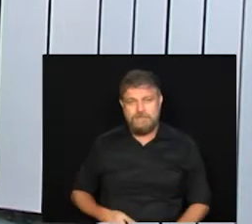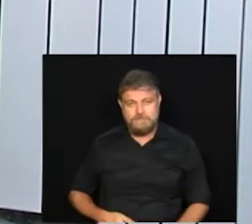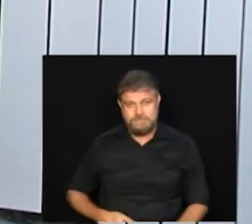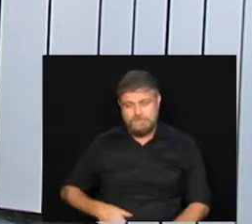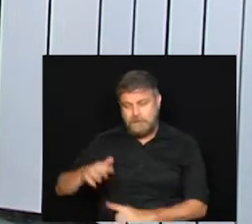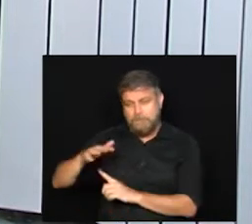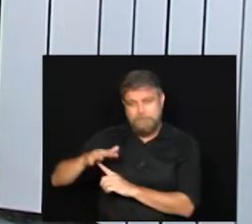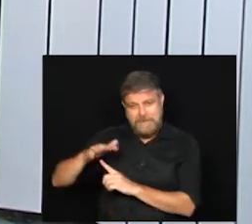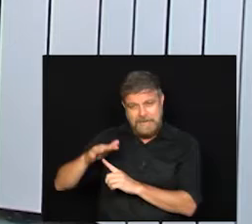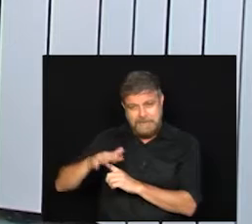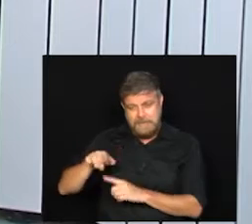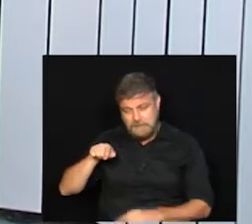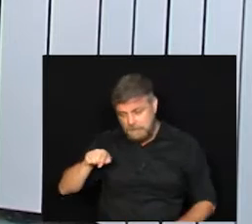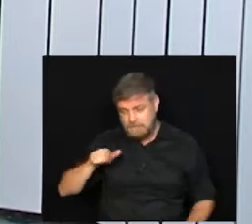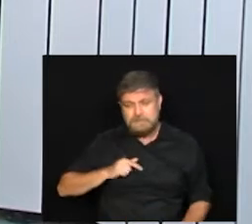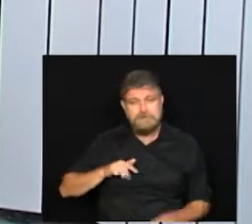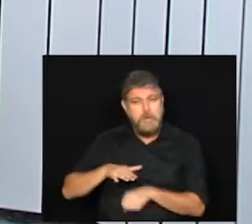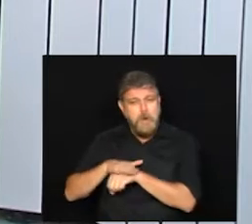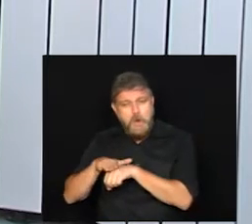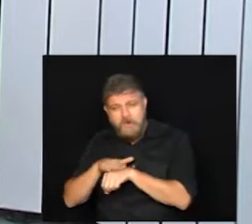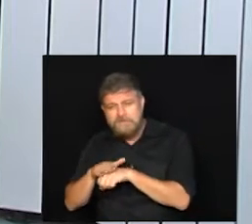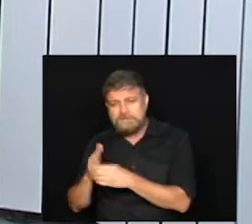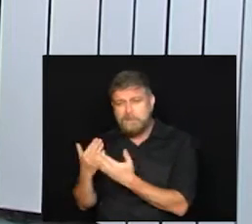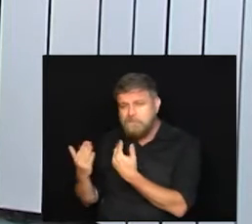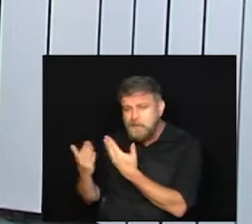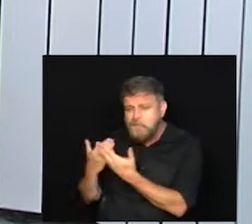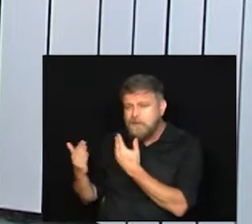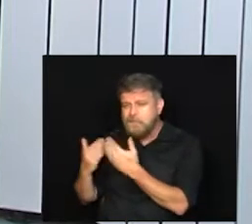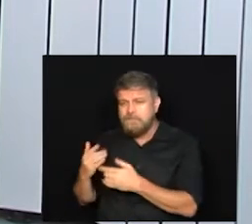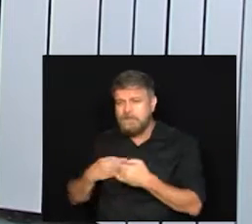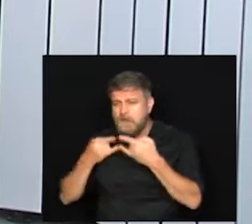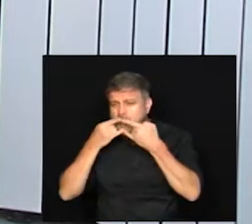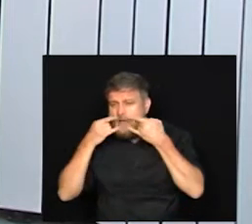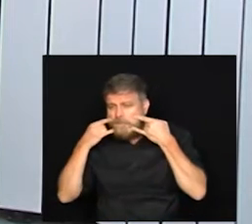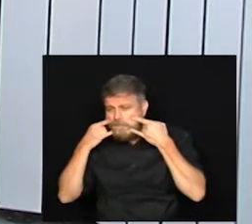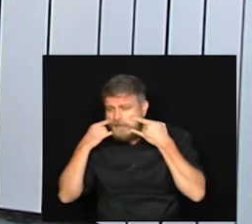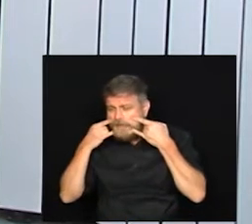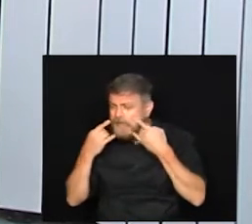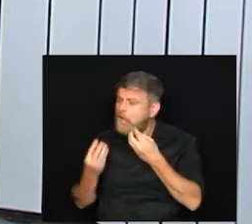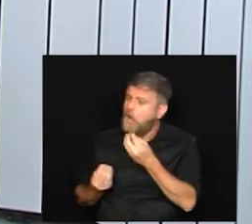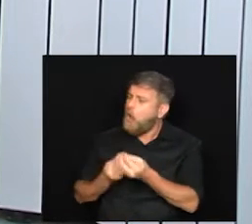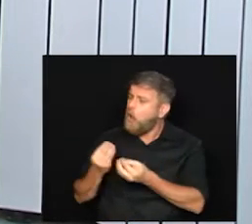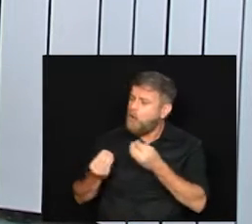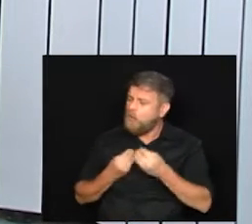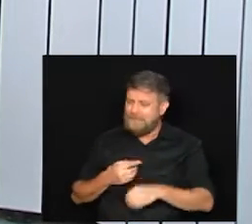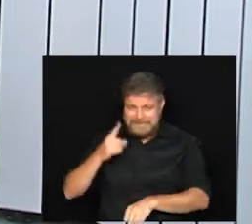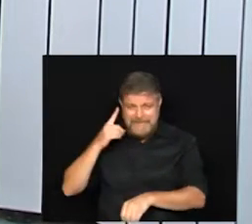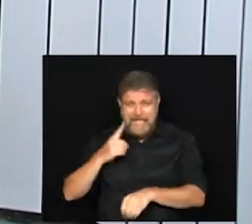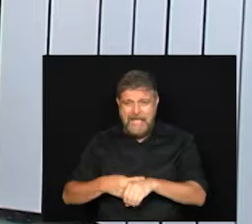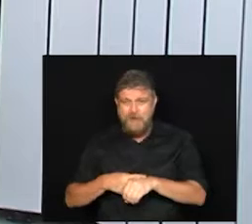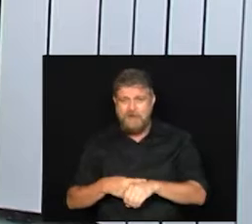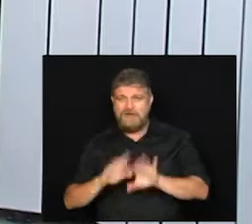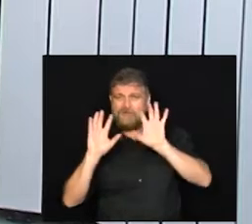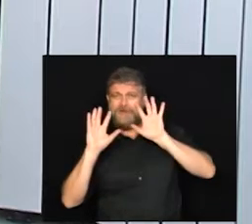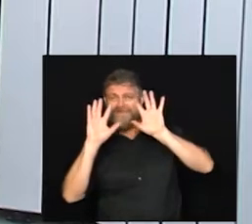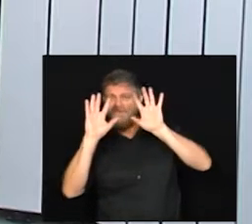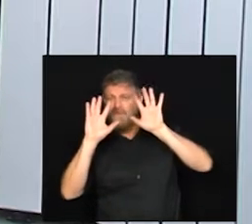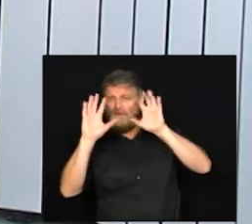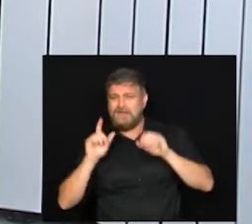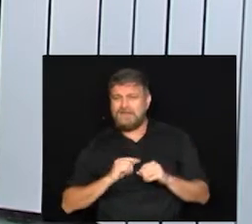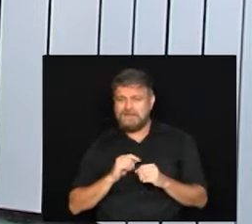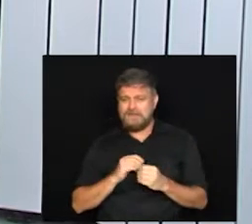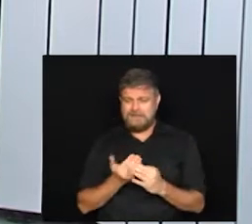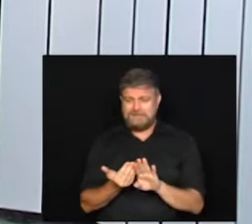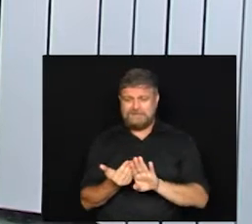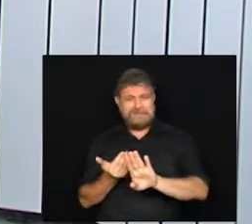tomam todos os cuidados. No futevôlei utiliza máscara, pode jogar de máscara, tem distanciamento com a outra